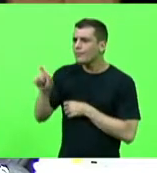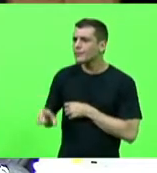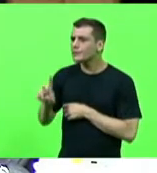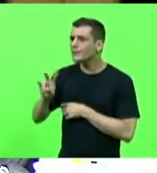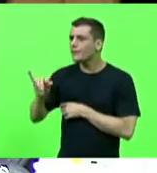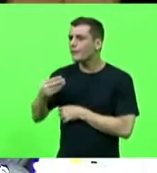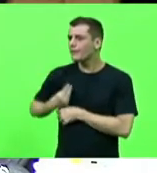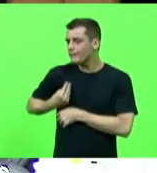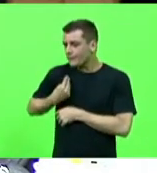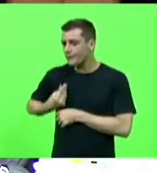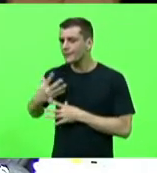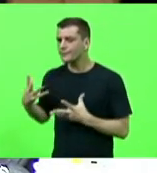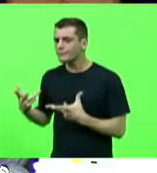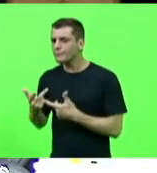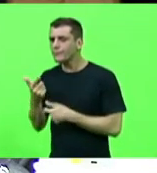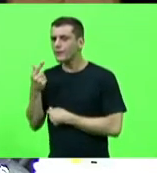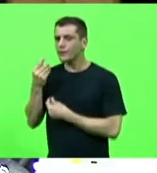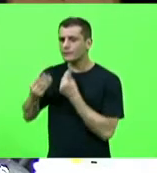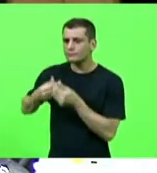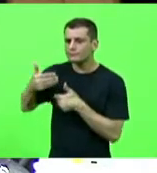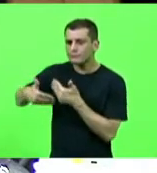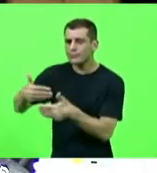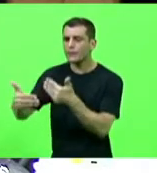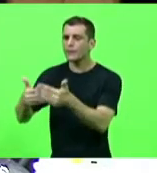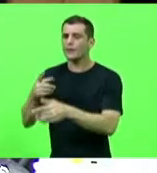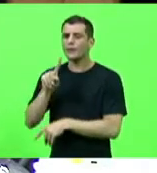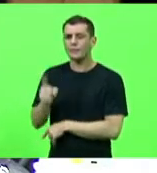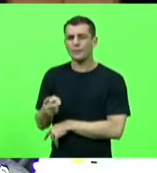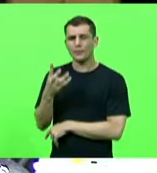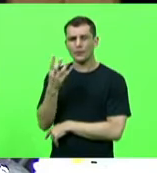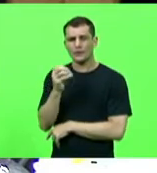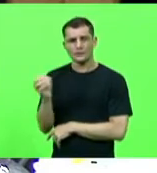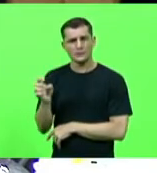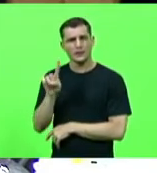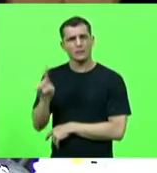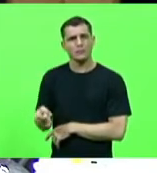R$ 1.500 só está sobrevivendo. É a nova